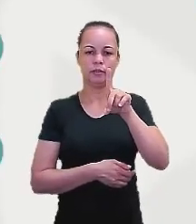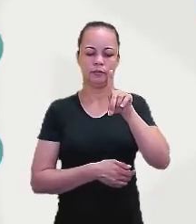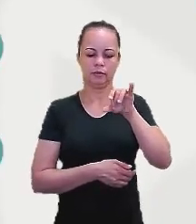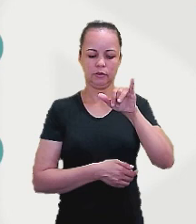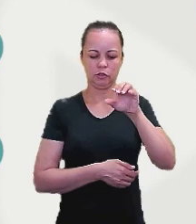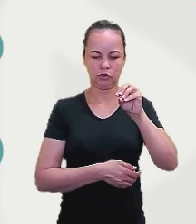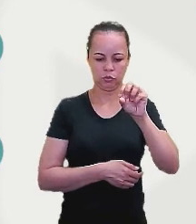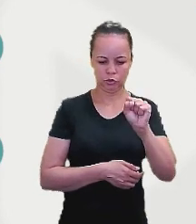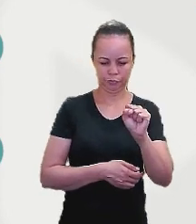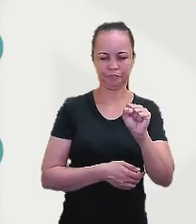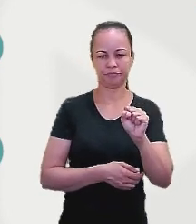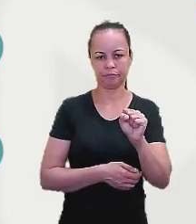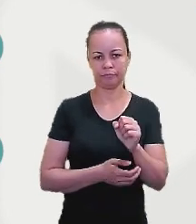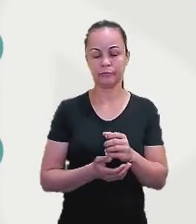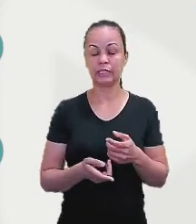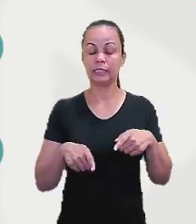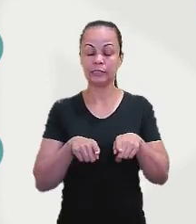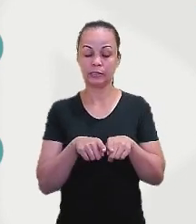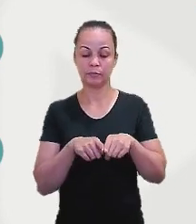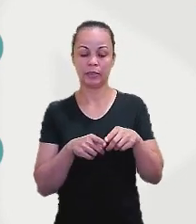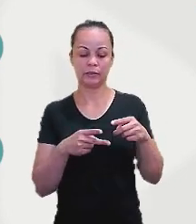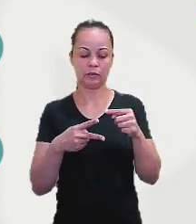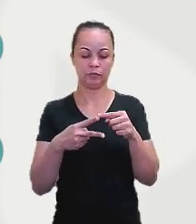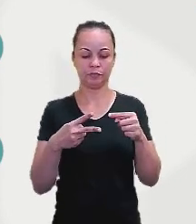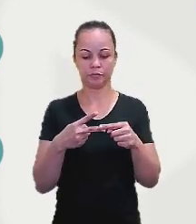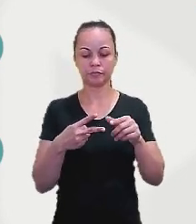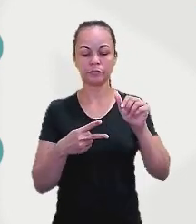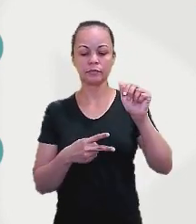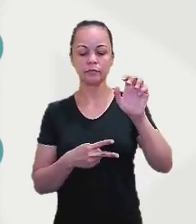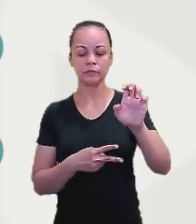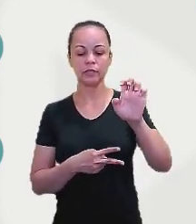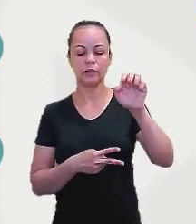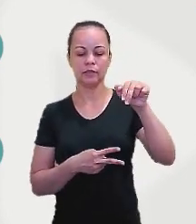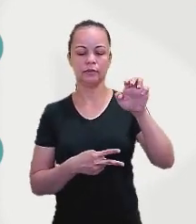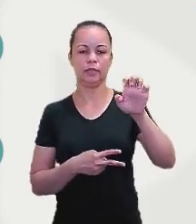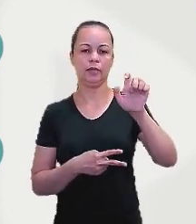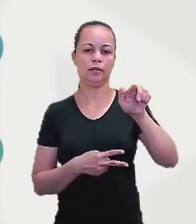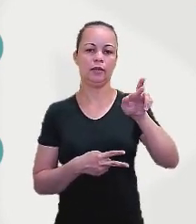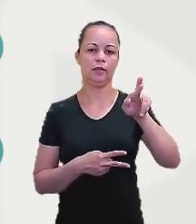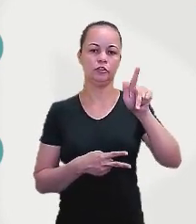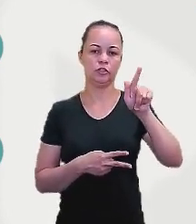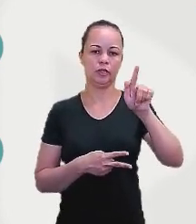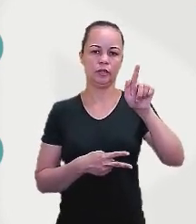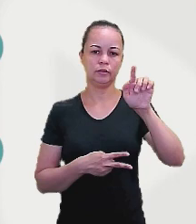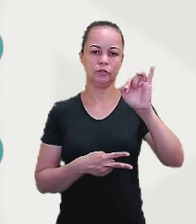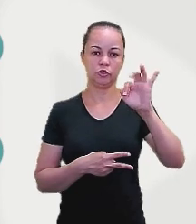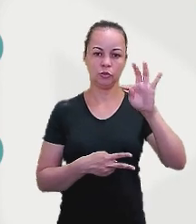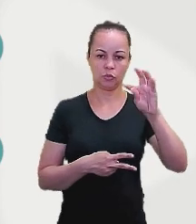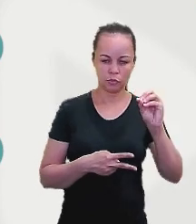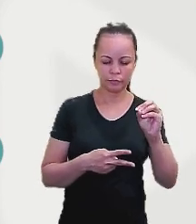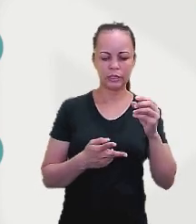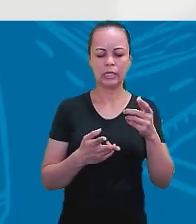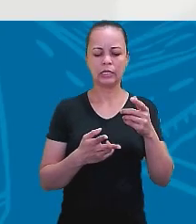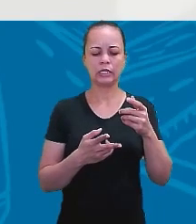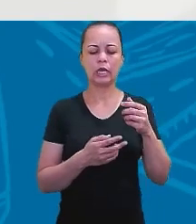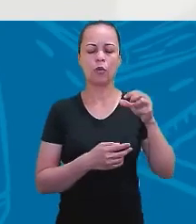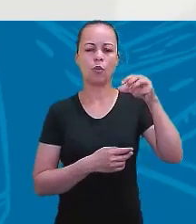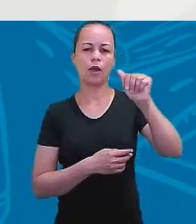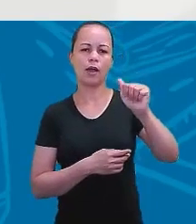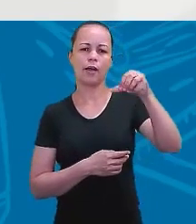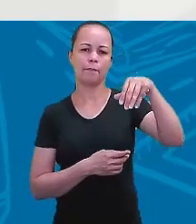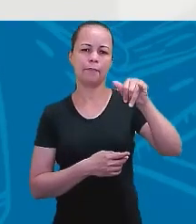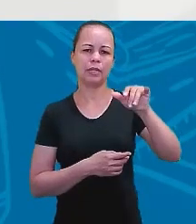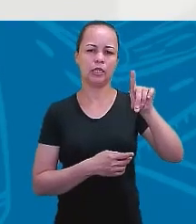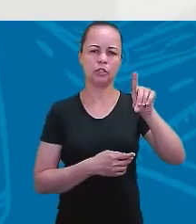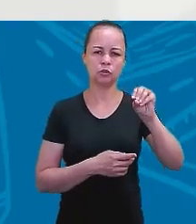aqueles que são de caráter o quê? Energético. De caráter energético, eu tenho um exemplo do amido. O amido encontra onde, gente? Nos vegetais, açúcar de